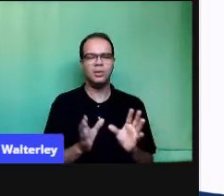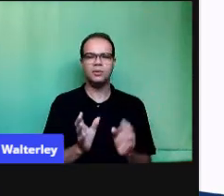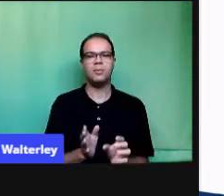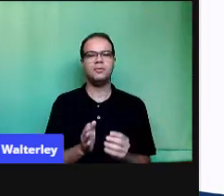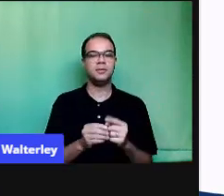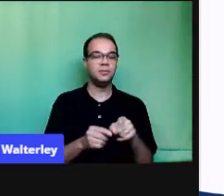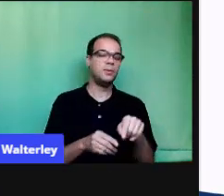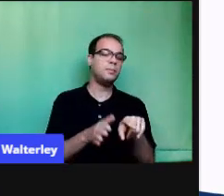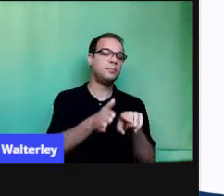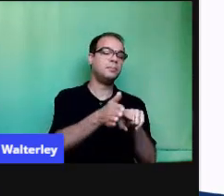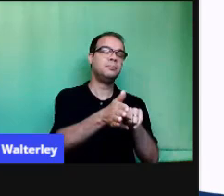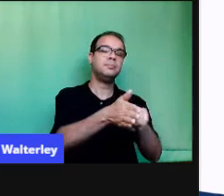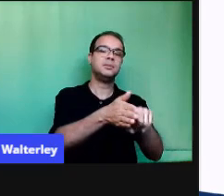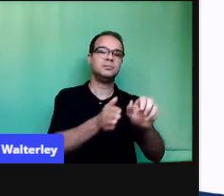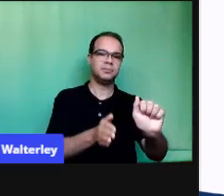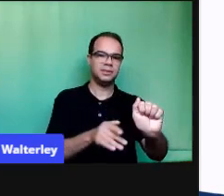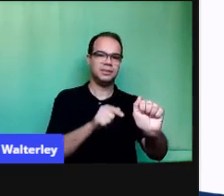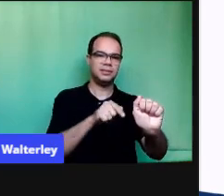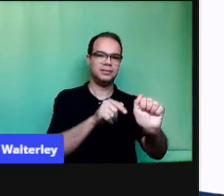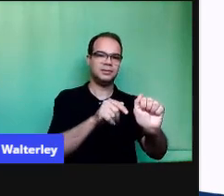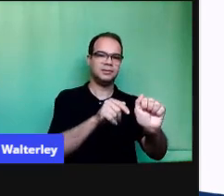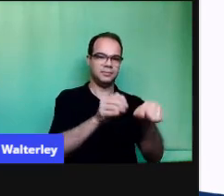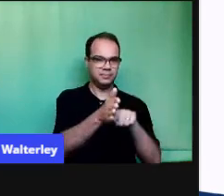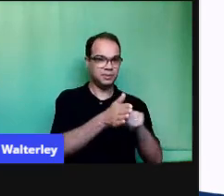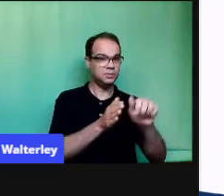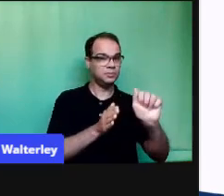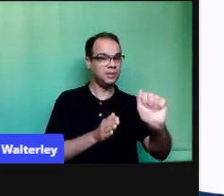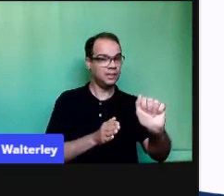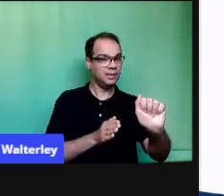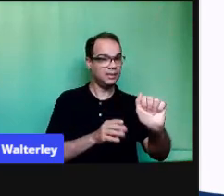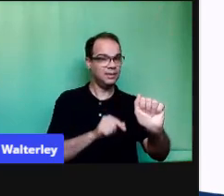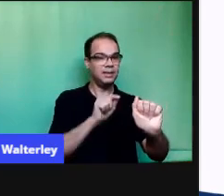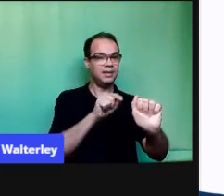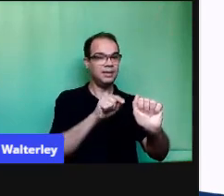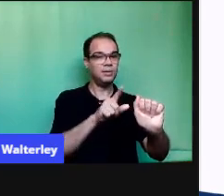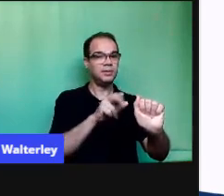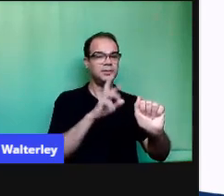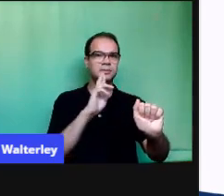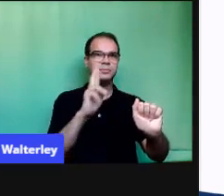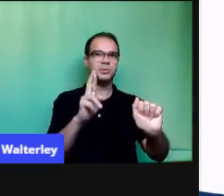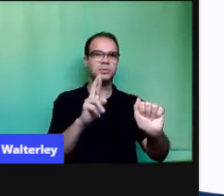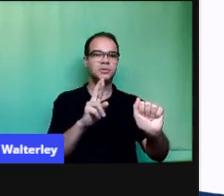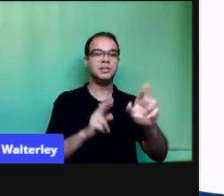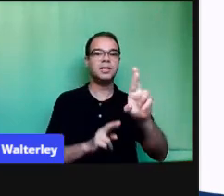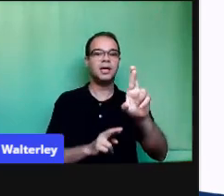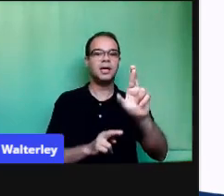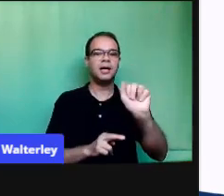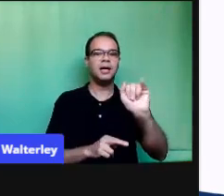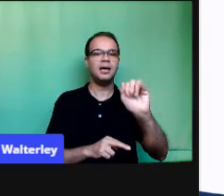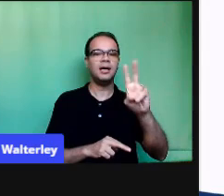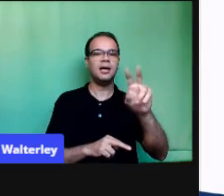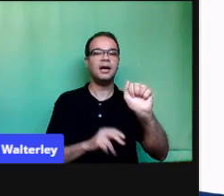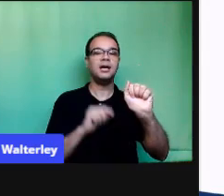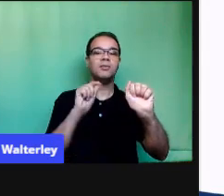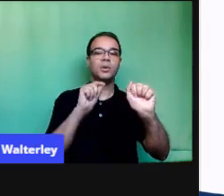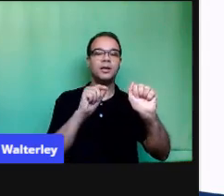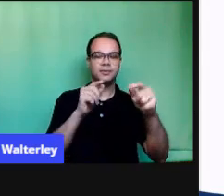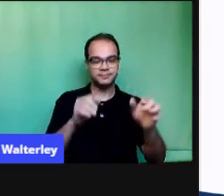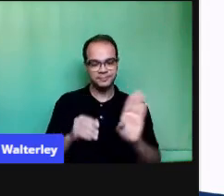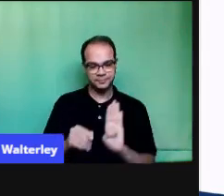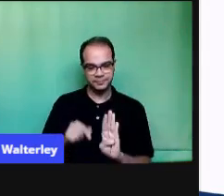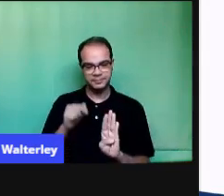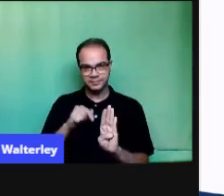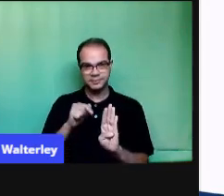desses grupos, né? Então, ali o grupo formado por pessoas da letra A vão responder: o que é raiva? As da letra B: quais são as formas